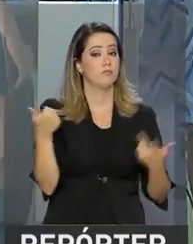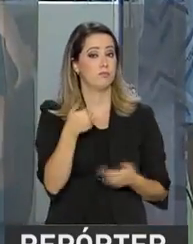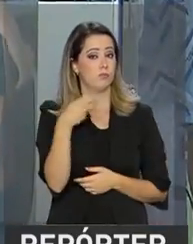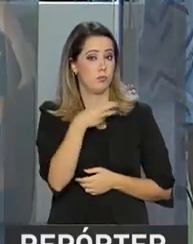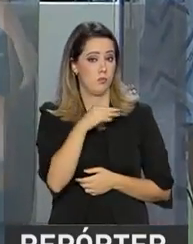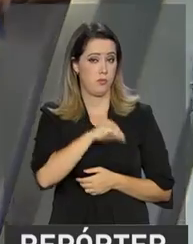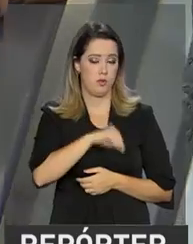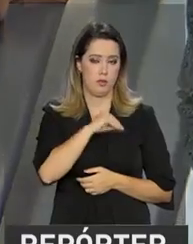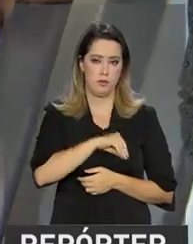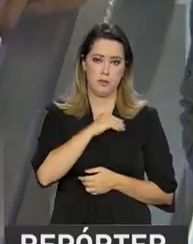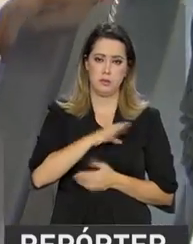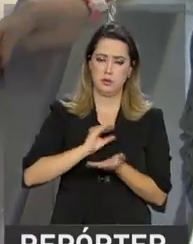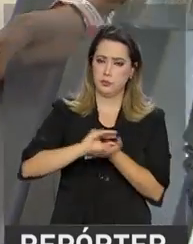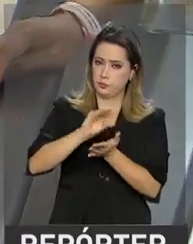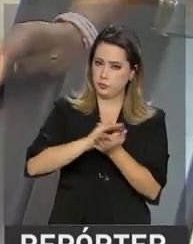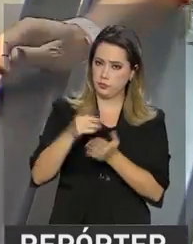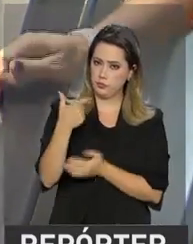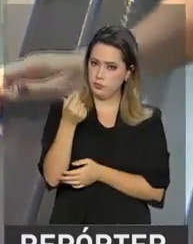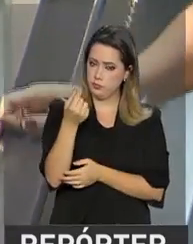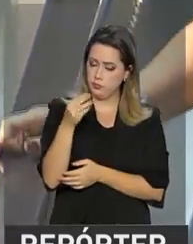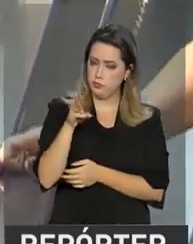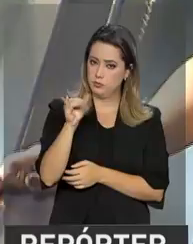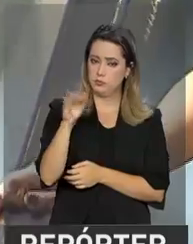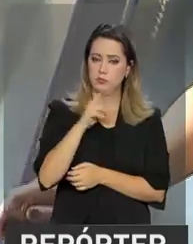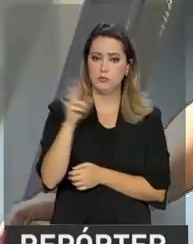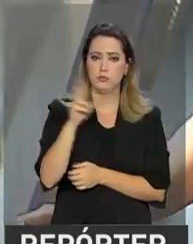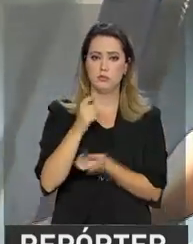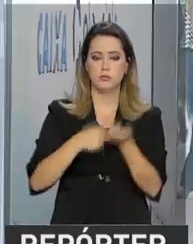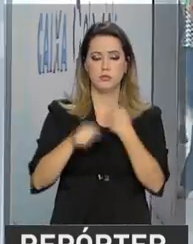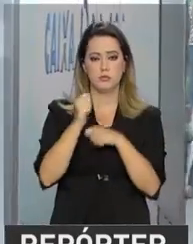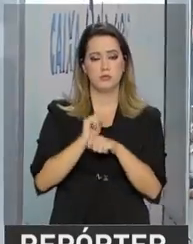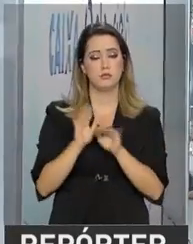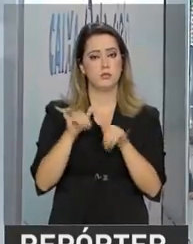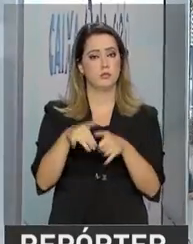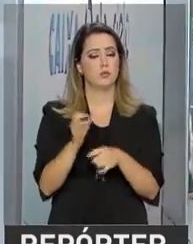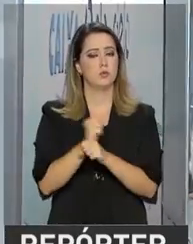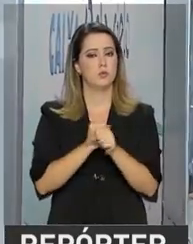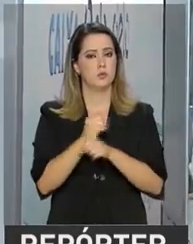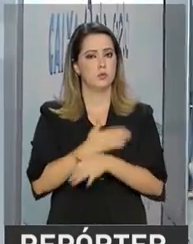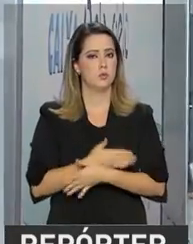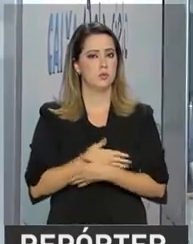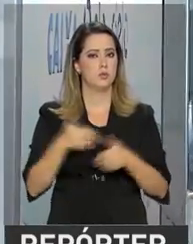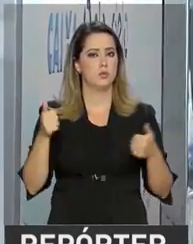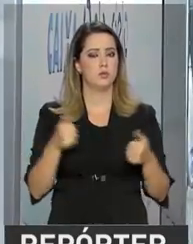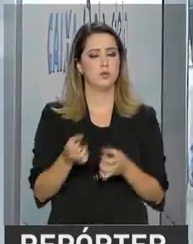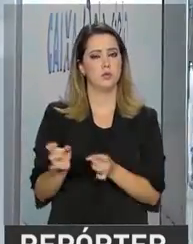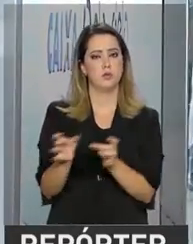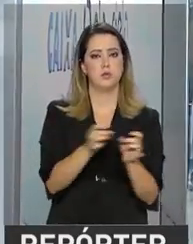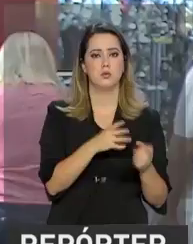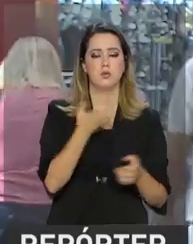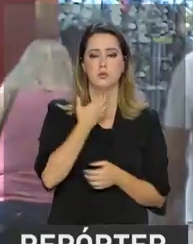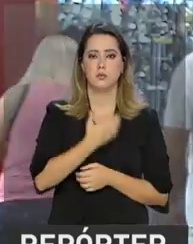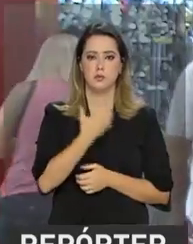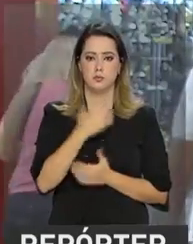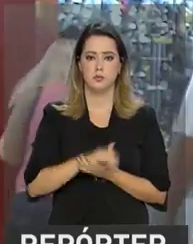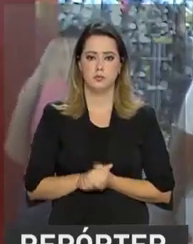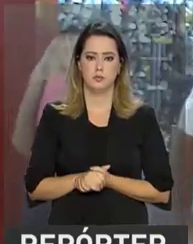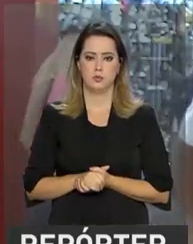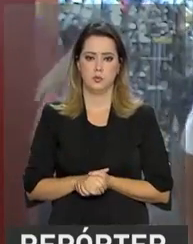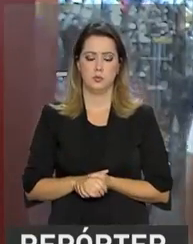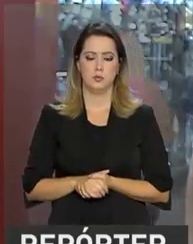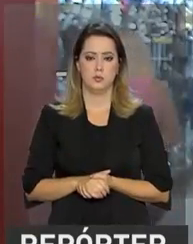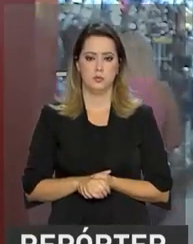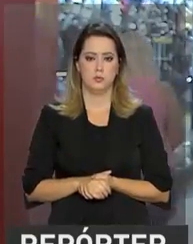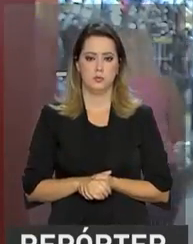mais de 200 bilhões de reais na economia neste fim de ano o que deve melhorar as vendas no natal uma série de situações